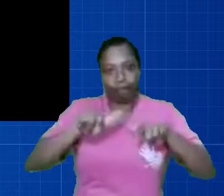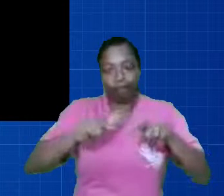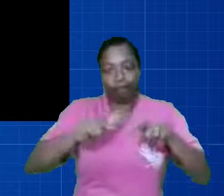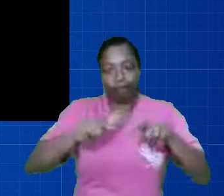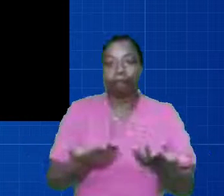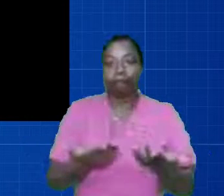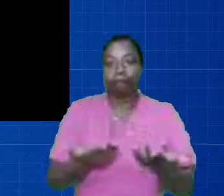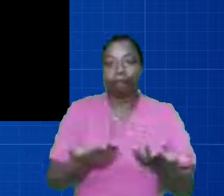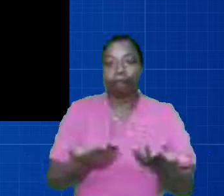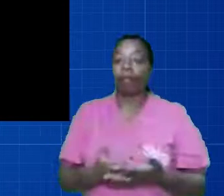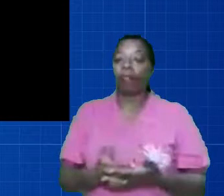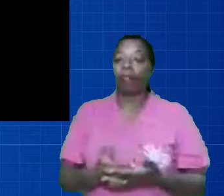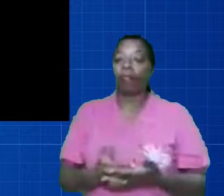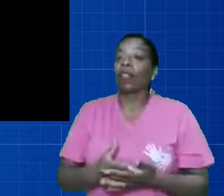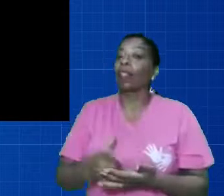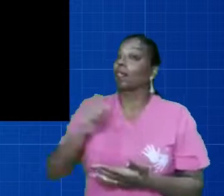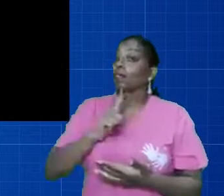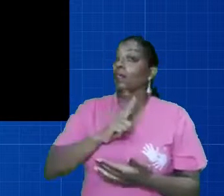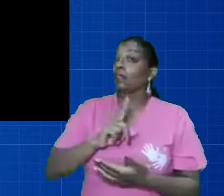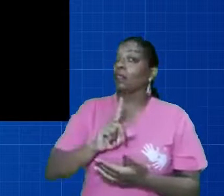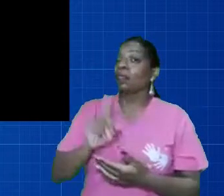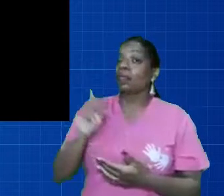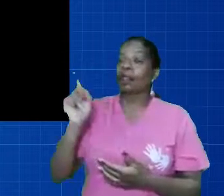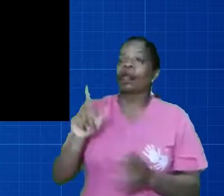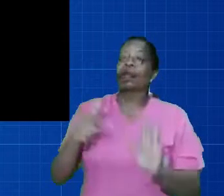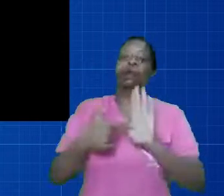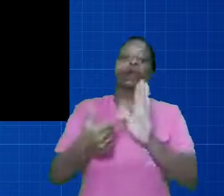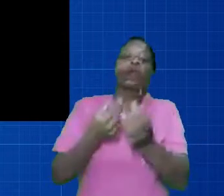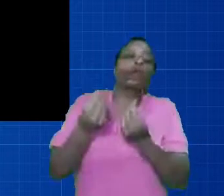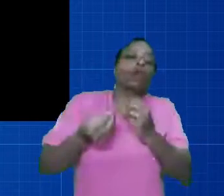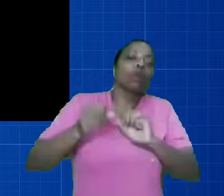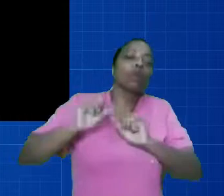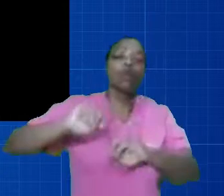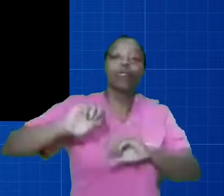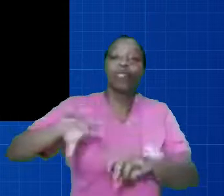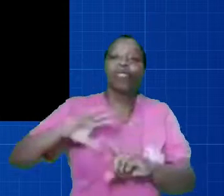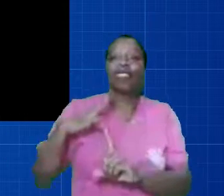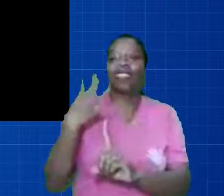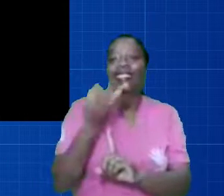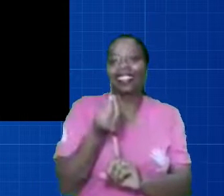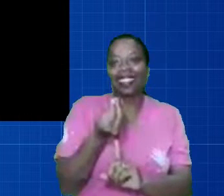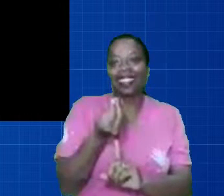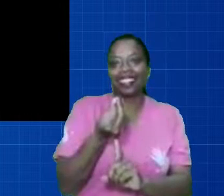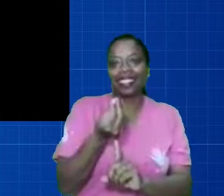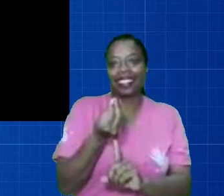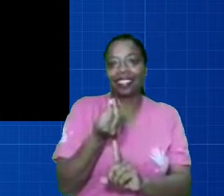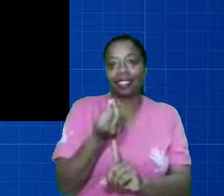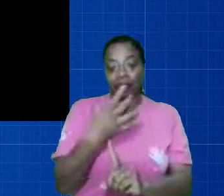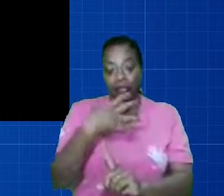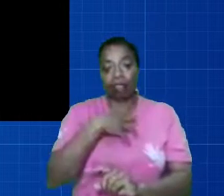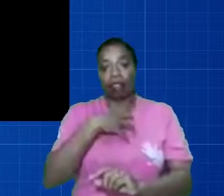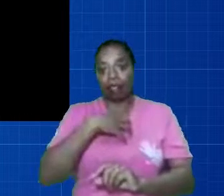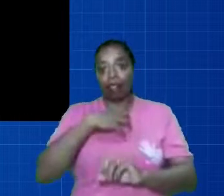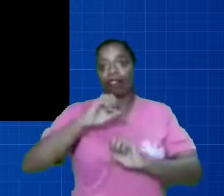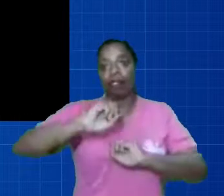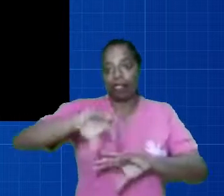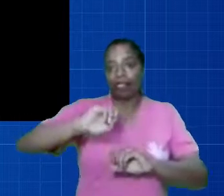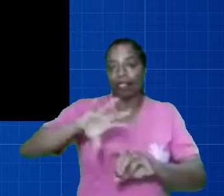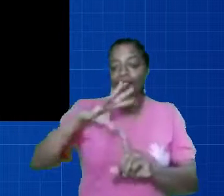essa forma de trabalho, de ensinar arte, porque ela não deixa de ser uma forma de ensinar arte também, a arte aí pensada